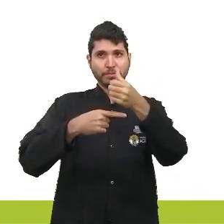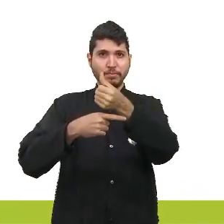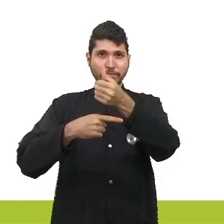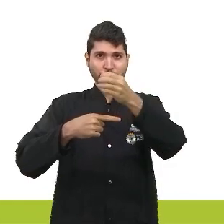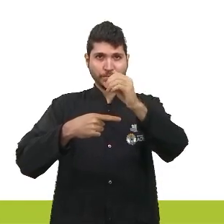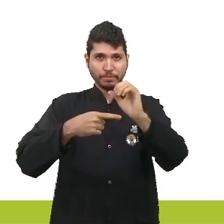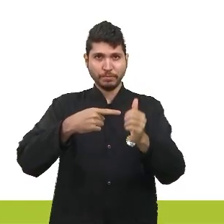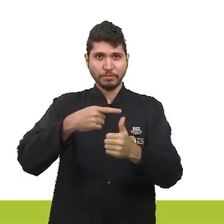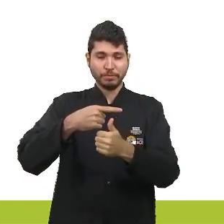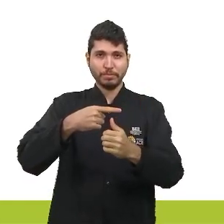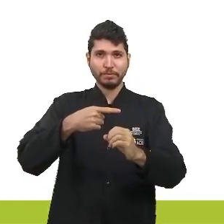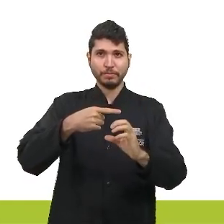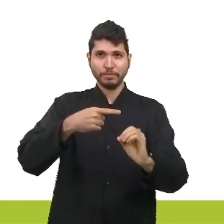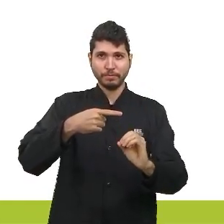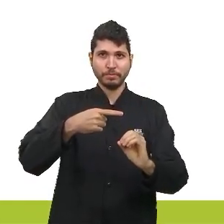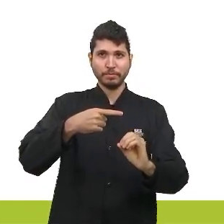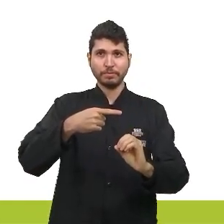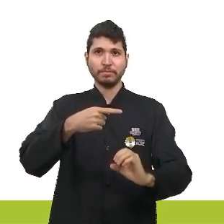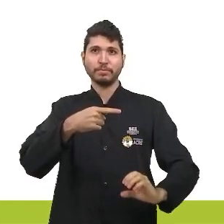ver o item C.